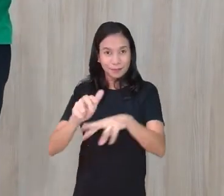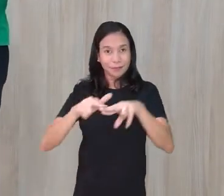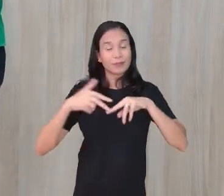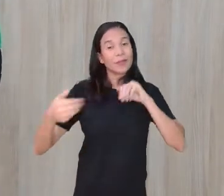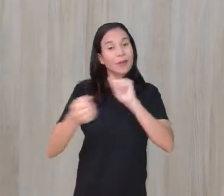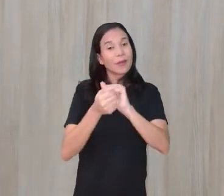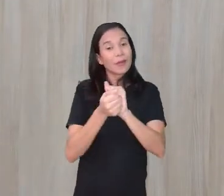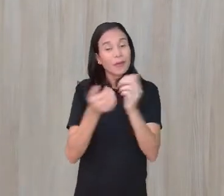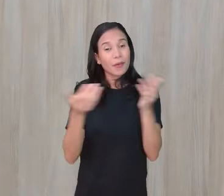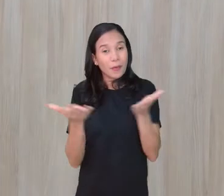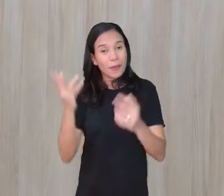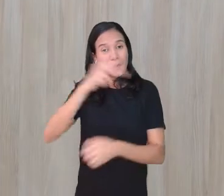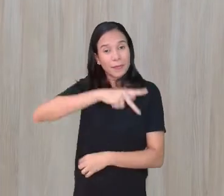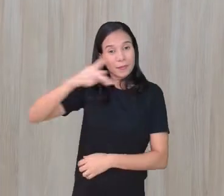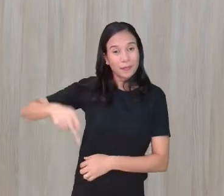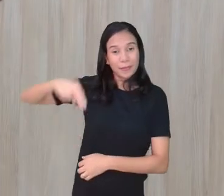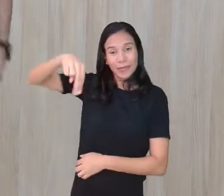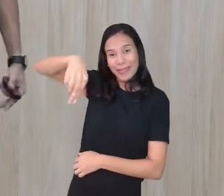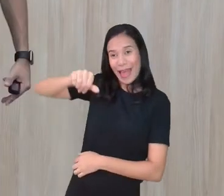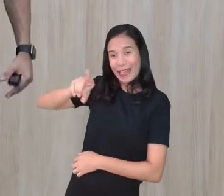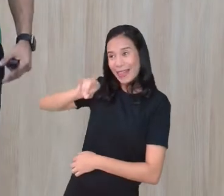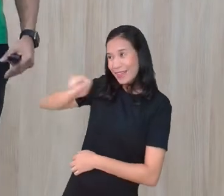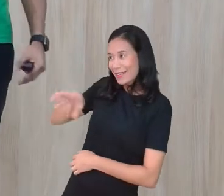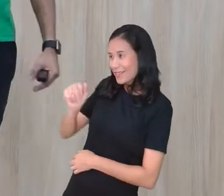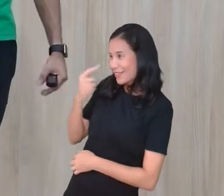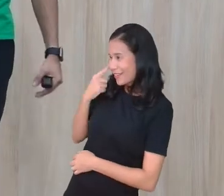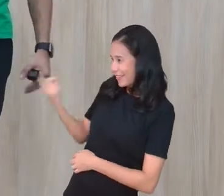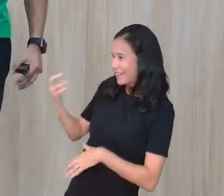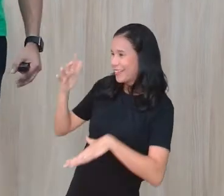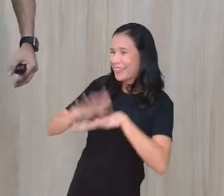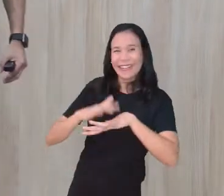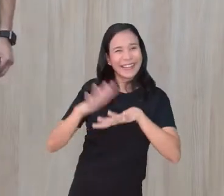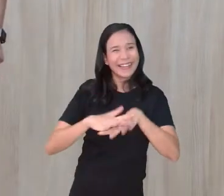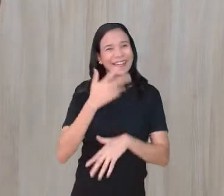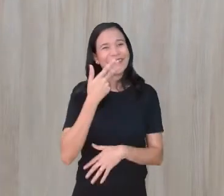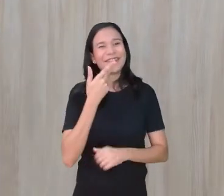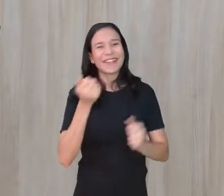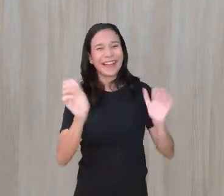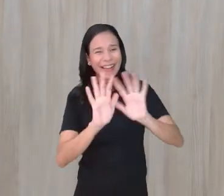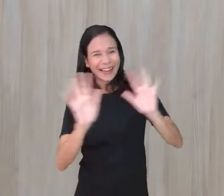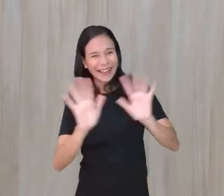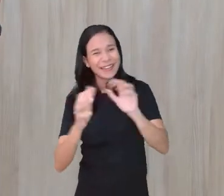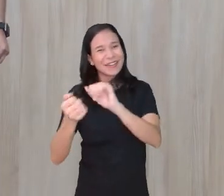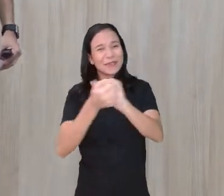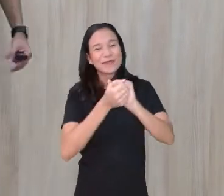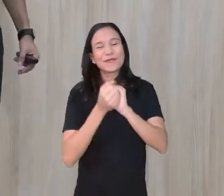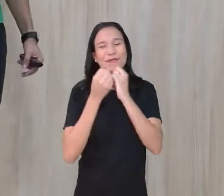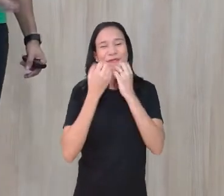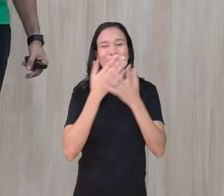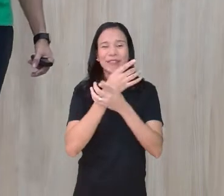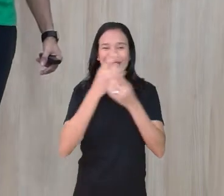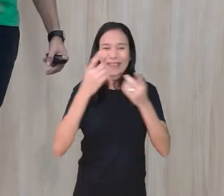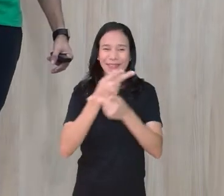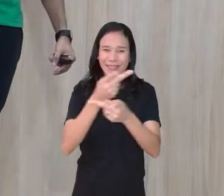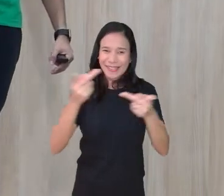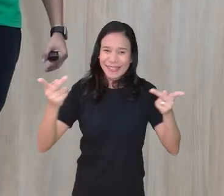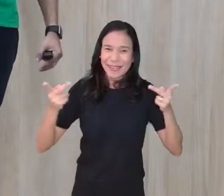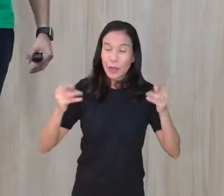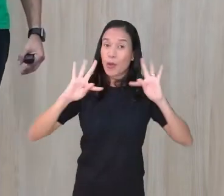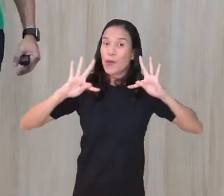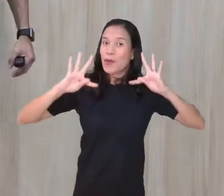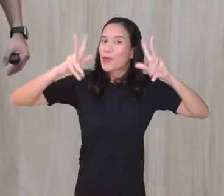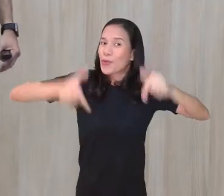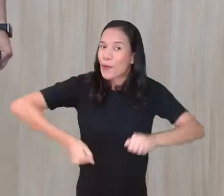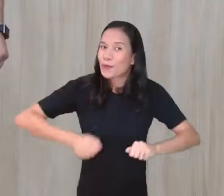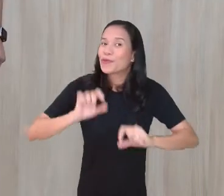acompanhando hoje aqui é a professora Nádia, professora de matemática. Vou passar a palavrinha para ela para dar as boas-vindas aí para a gente. Estamos